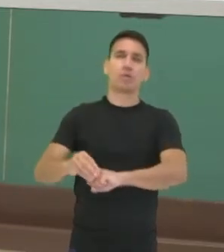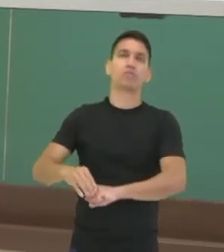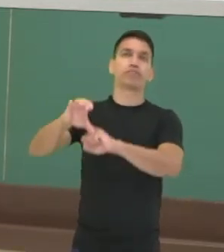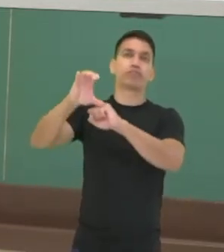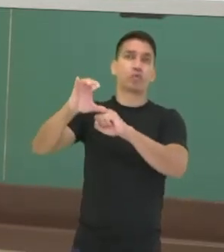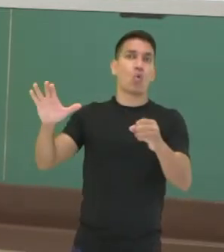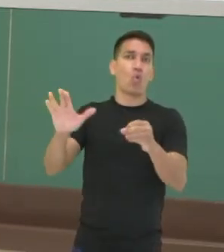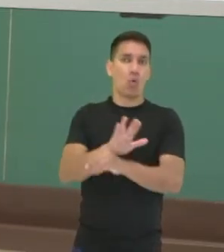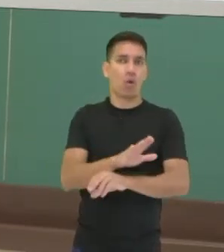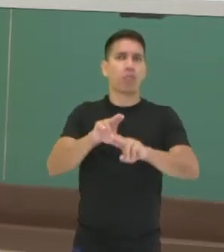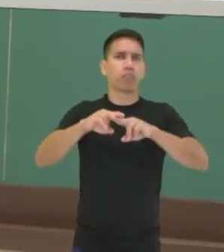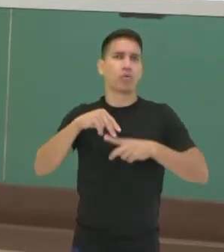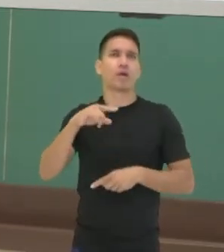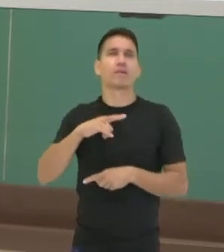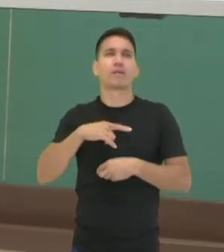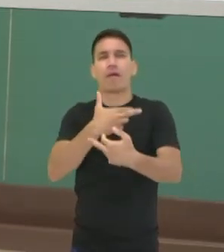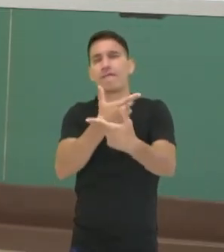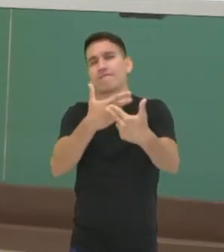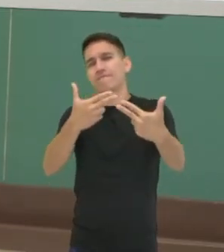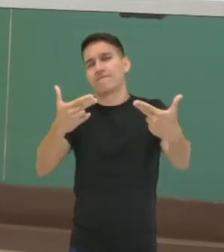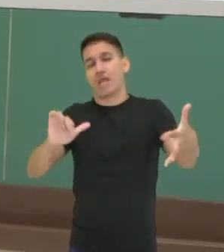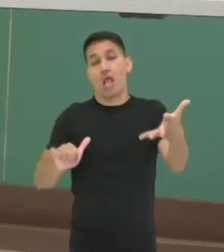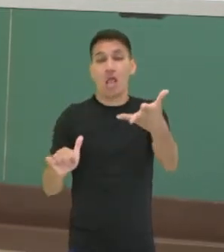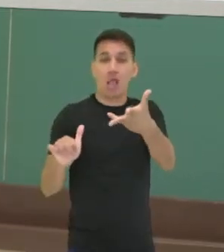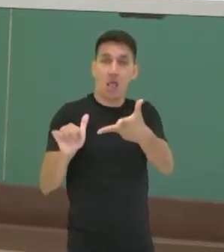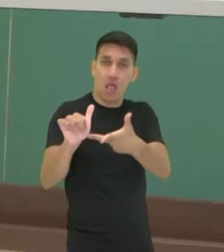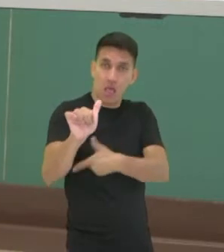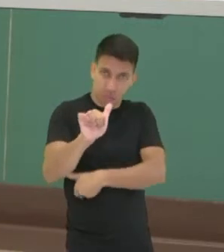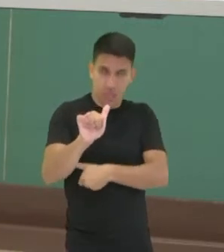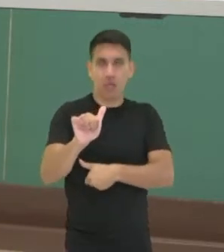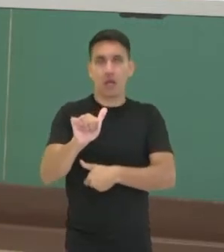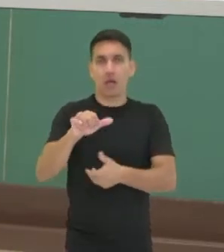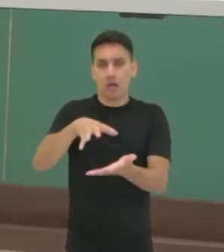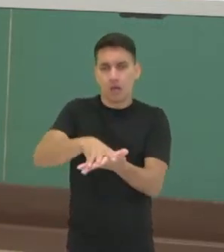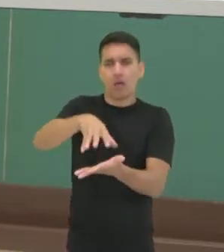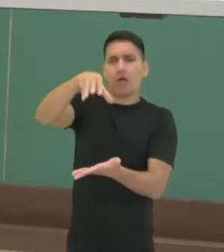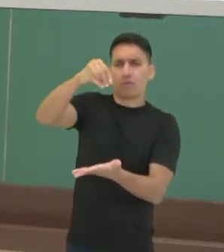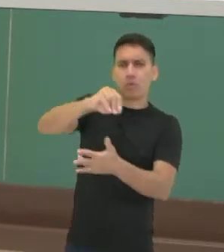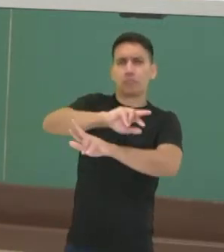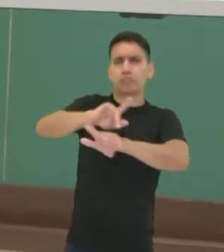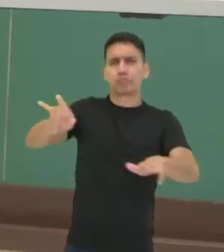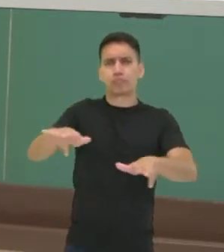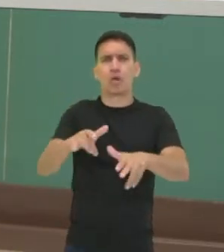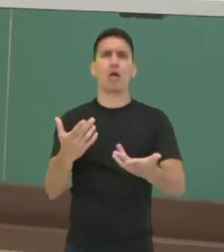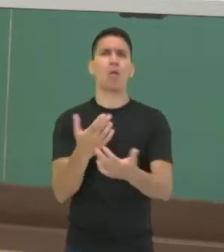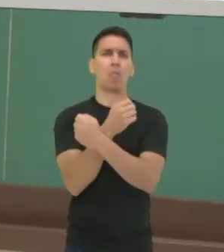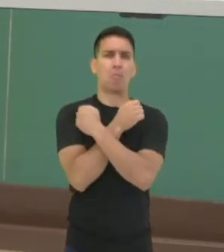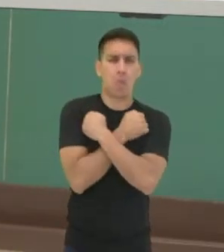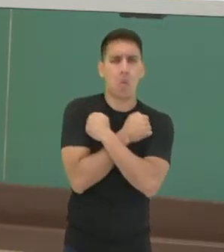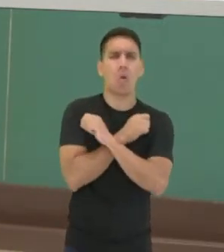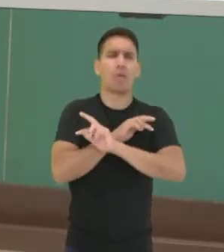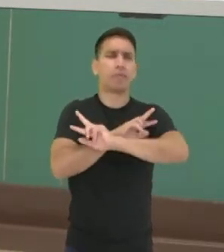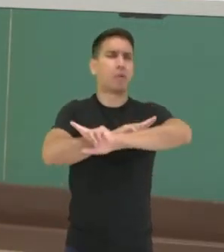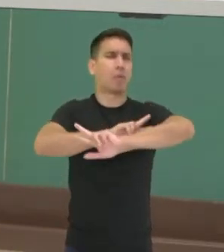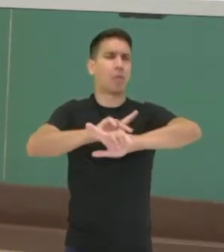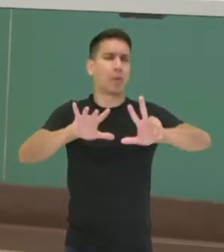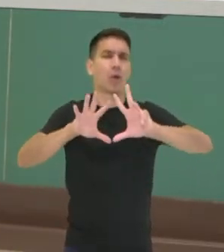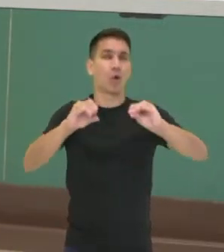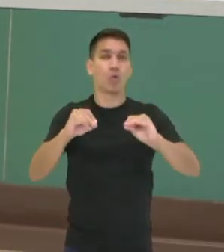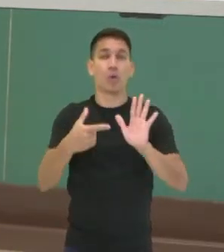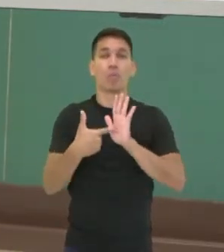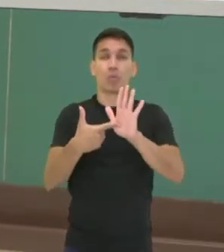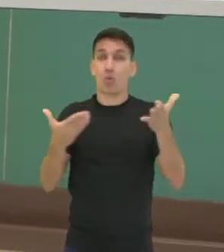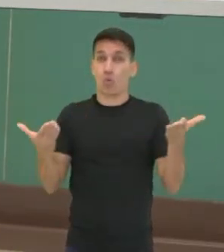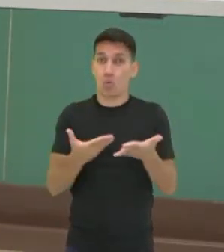eu disse, lá tem esfinge, tem pirâmide, tem um museu com múmias, enfim, atualmente um dos